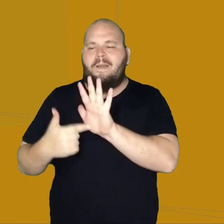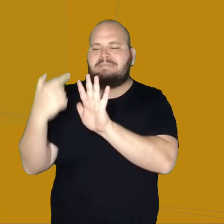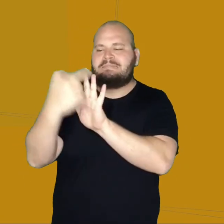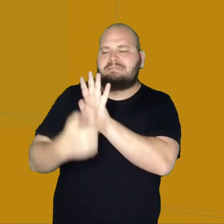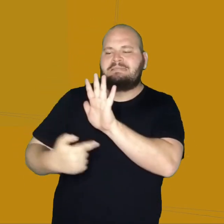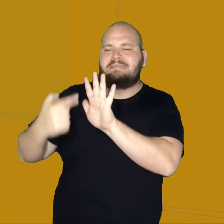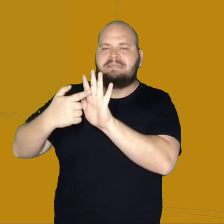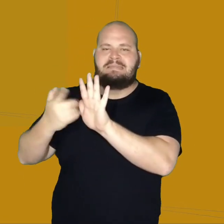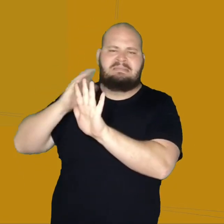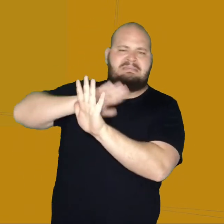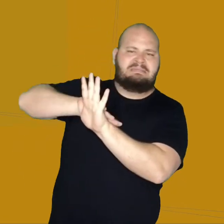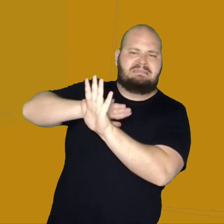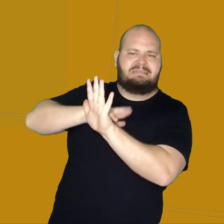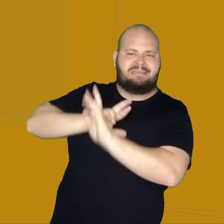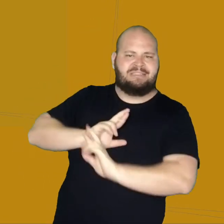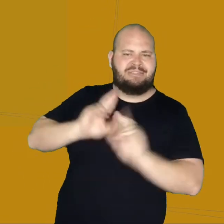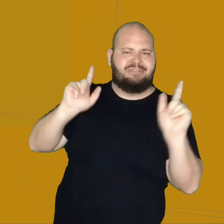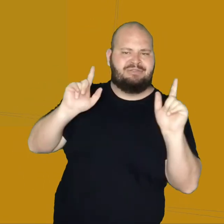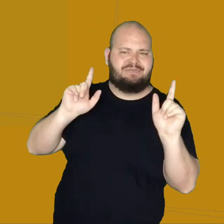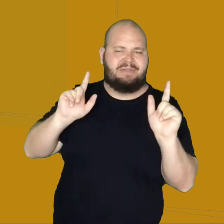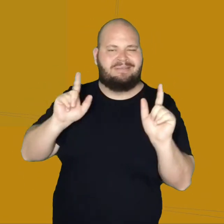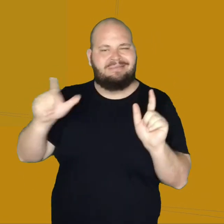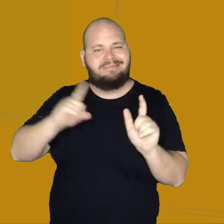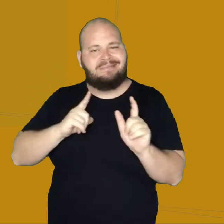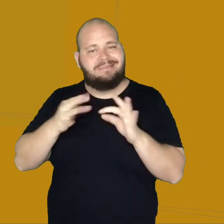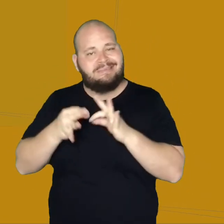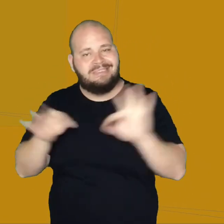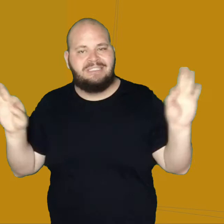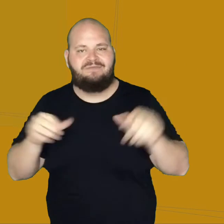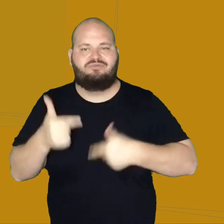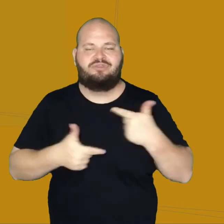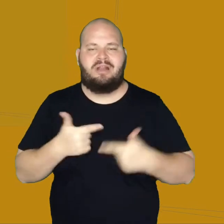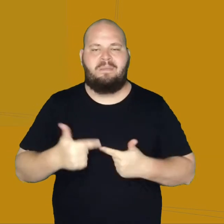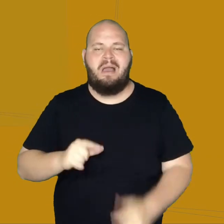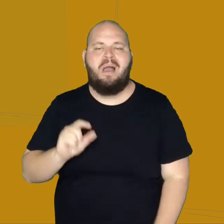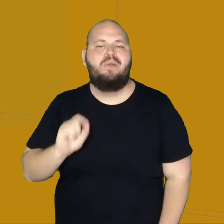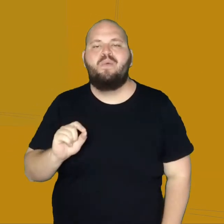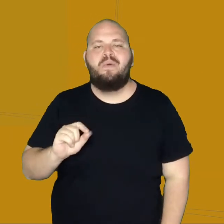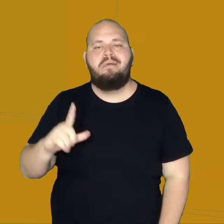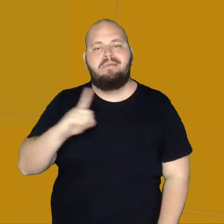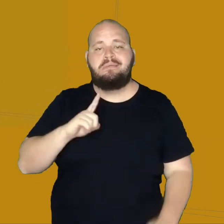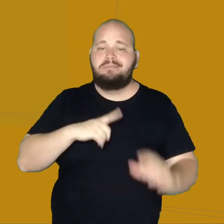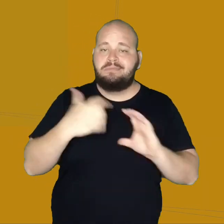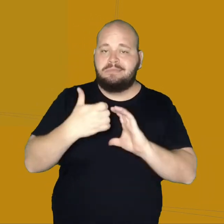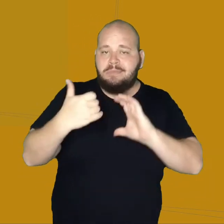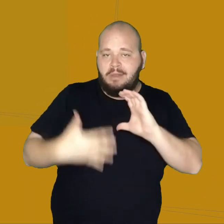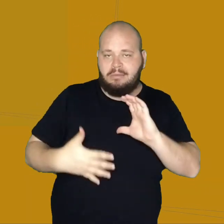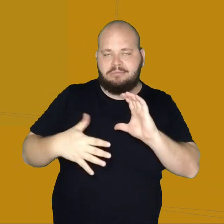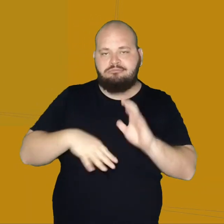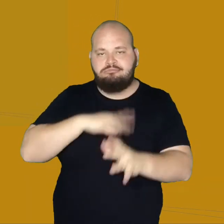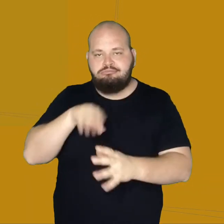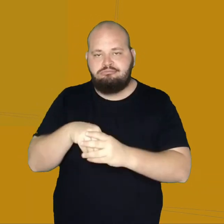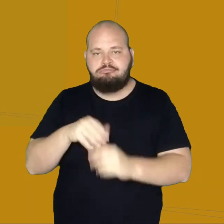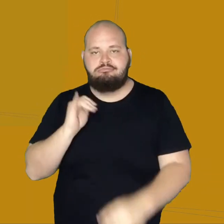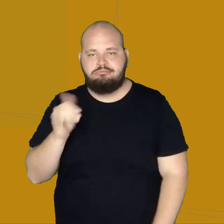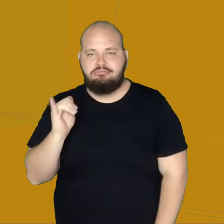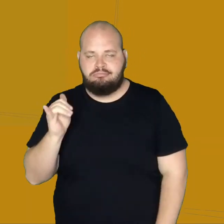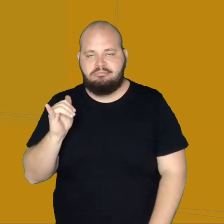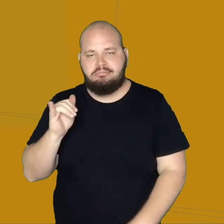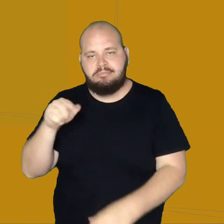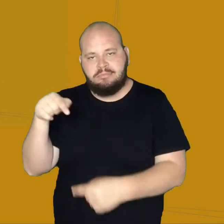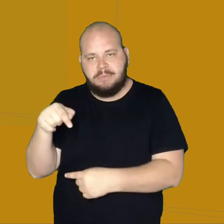característica fundamental para o ofício do medalhão, ou seja, a mais perfeita inópia mental, o pai está